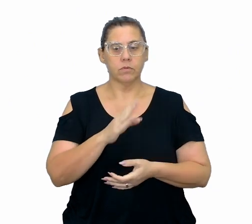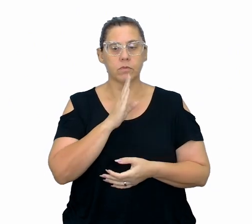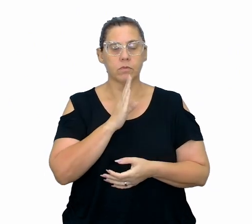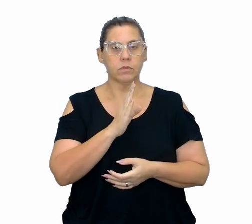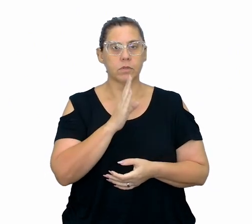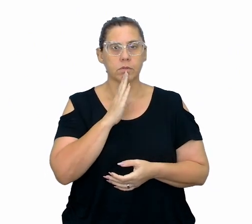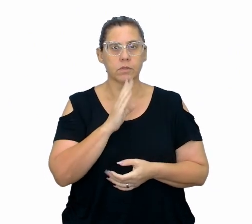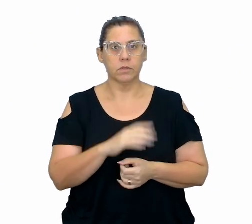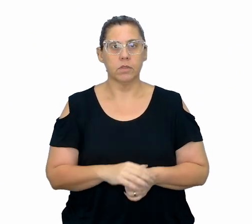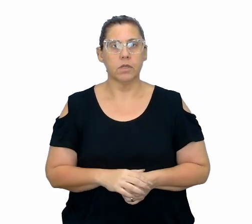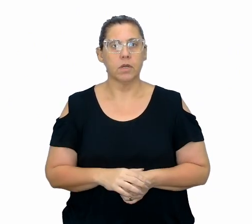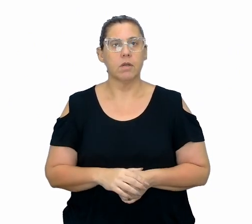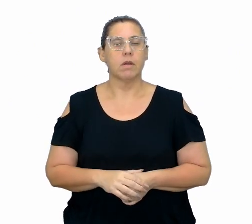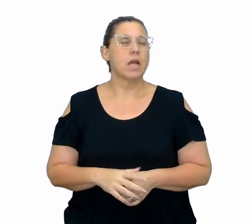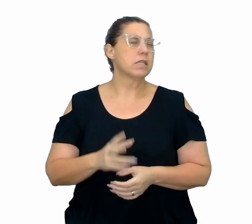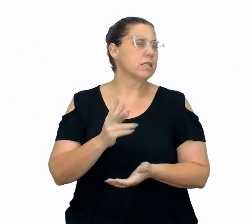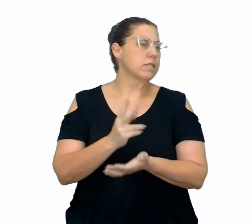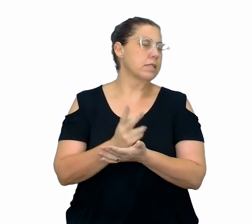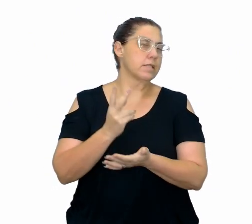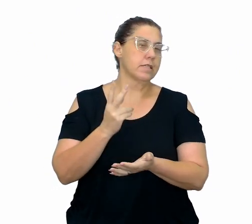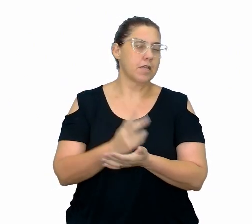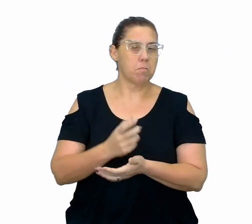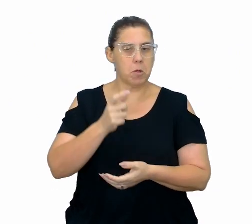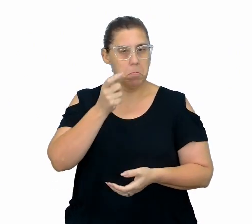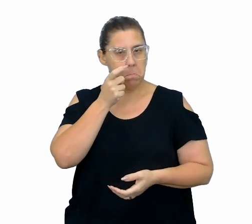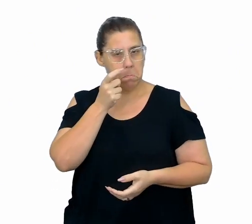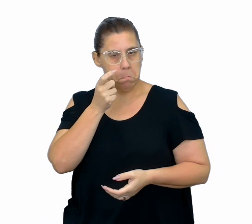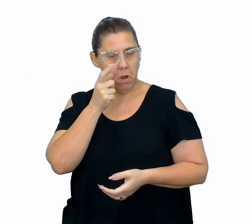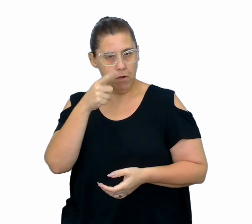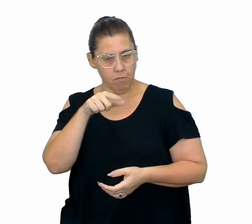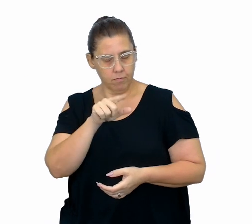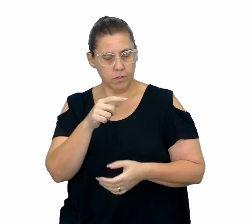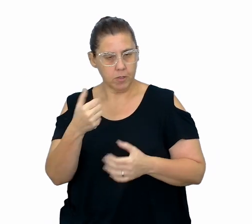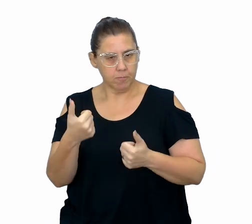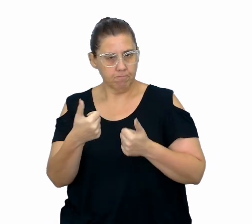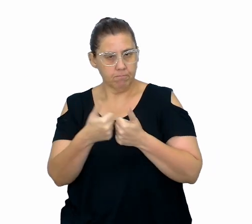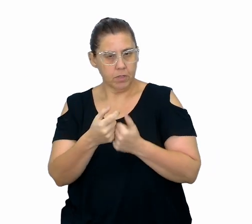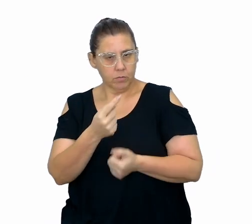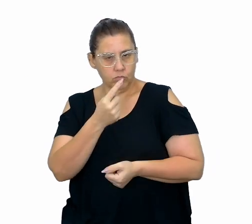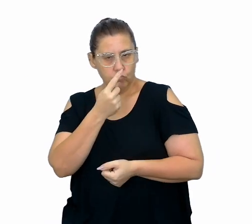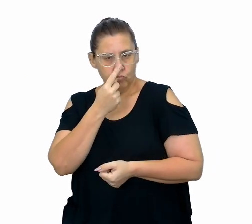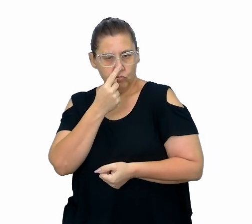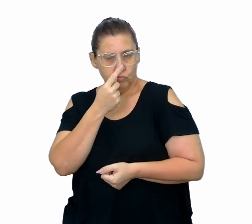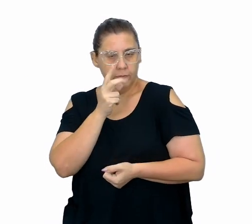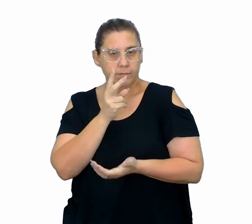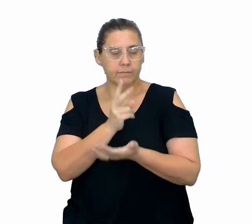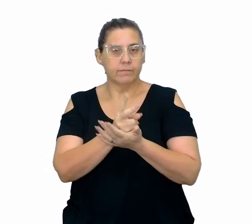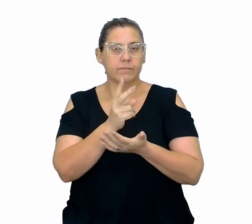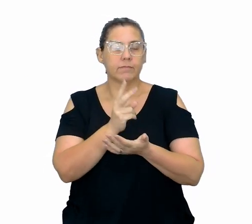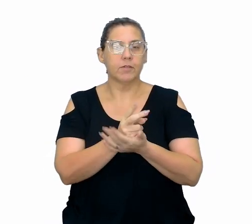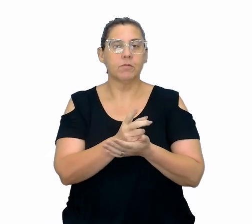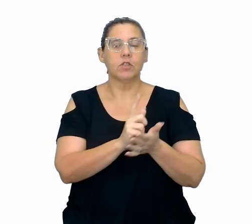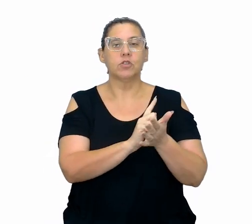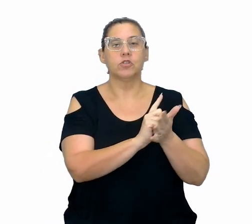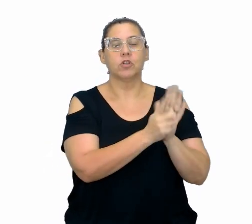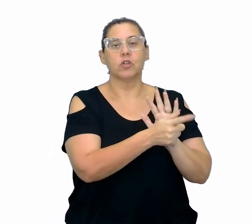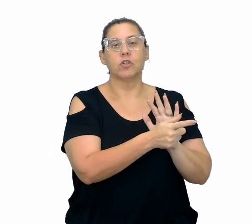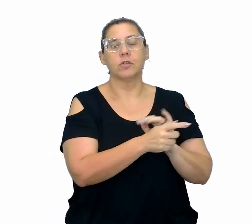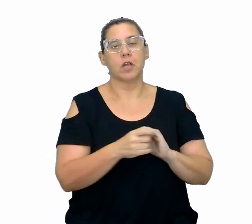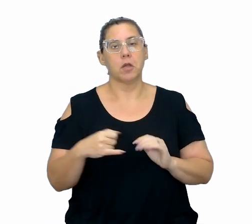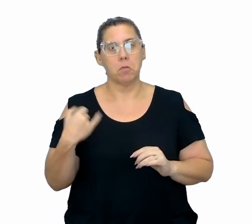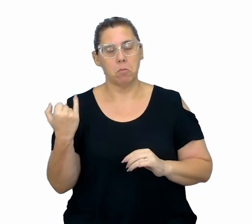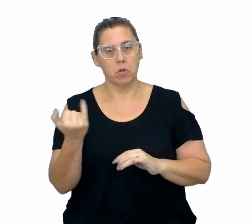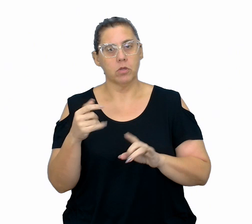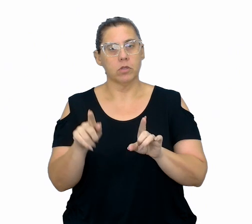conhecer. É sempre, né, muito interessante você aproximá-los cada vez mais desse gênero. E é